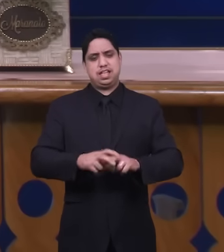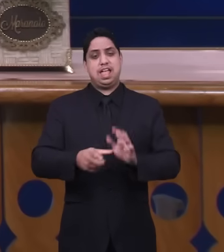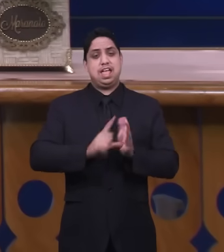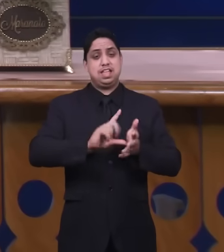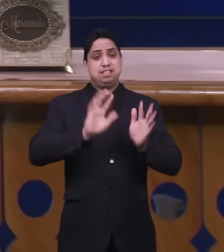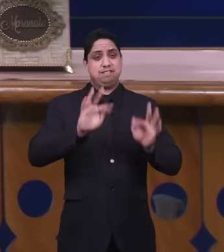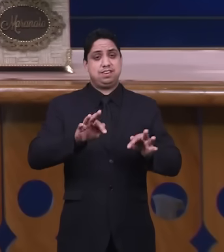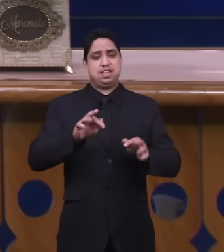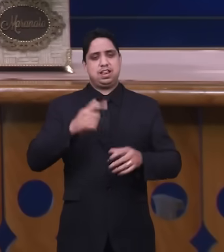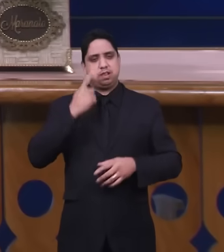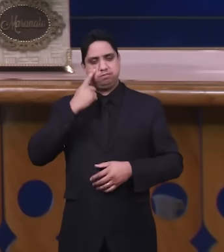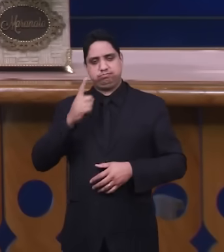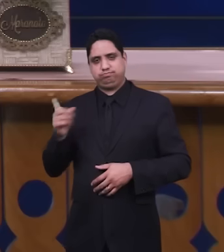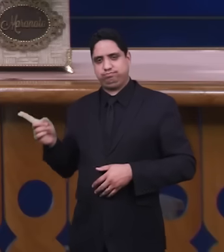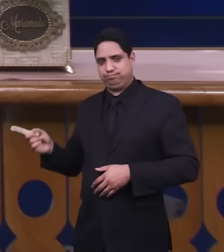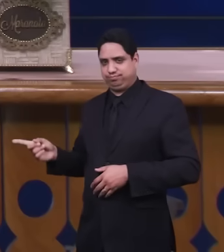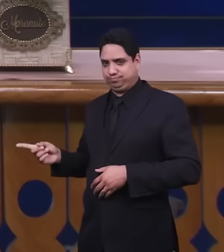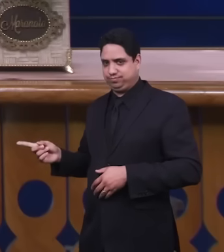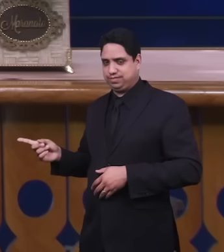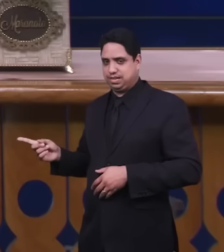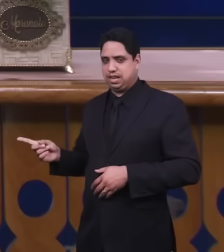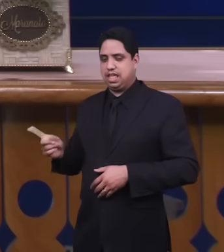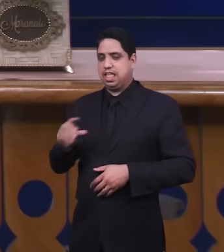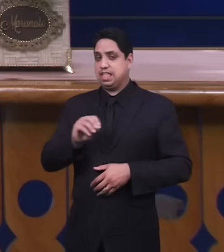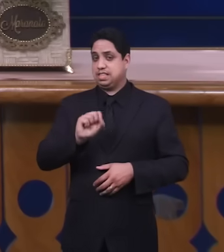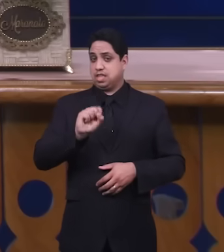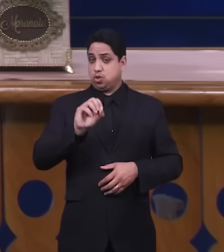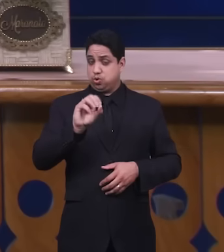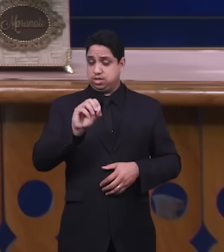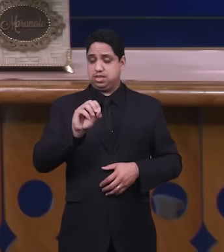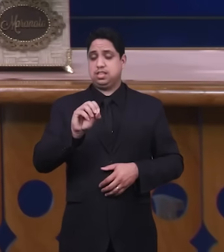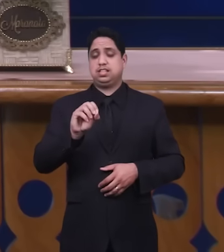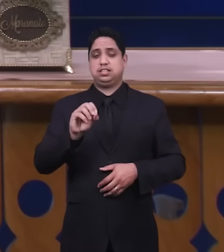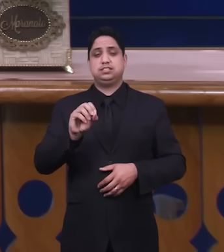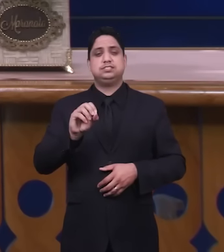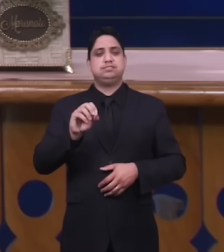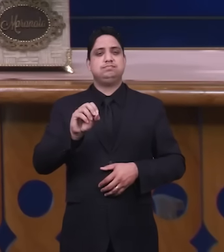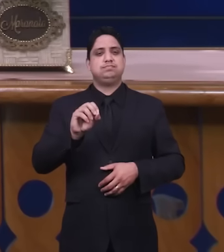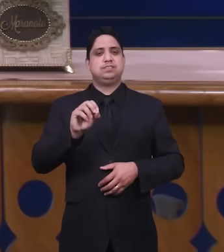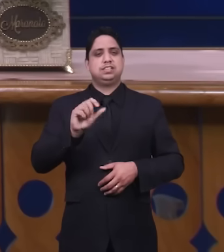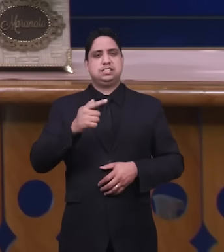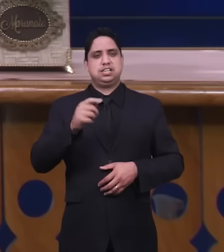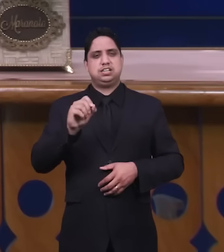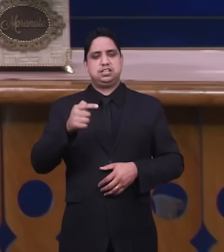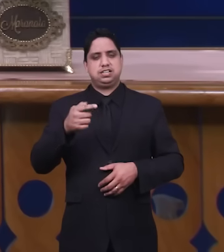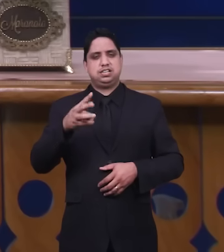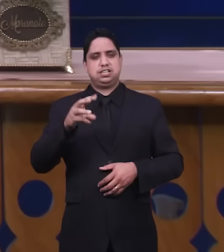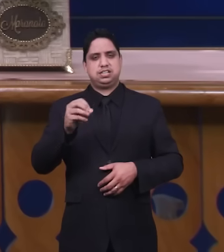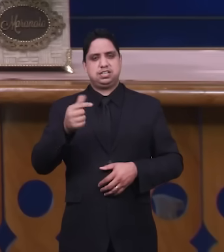Antes de nos despedirmos, eu gostaria de lembrar do número 0800 que está aparecendo aqui na tela,